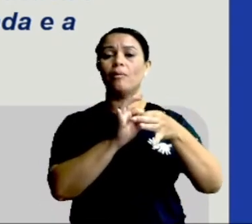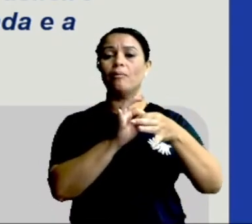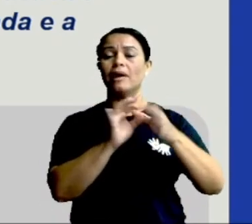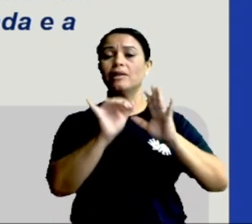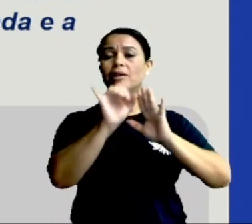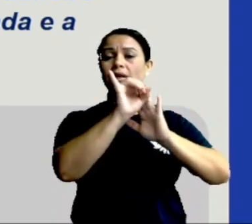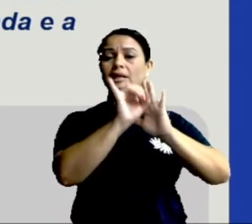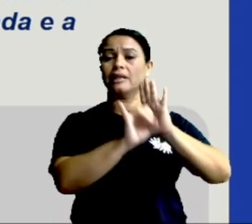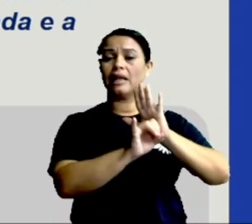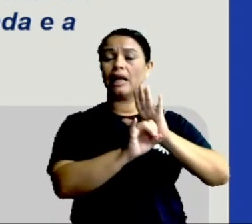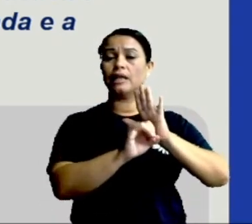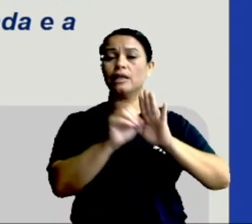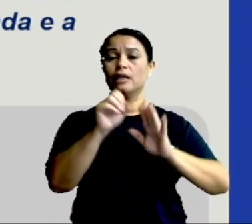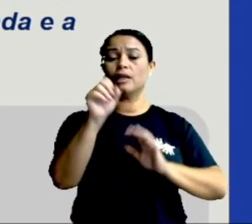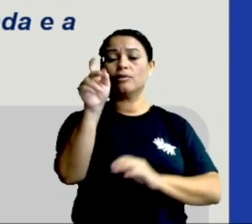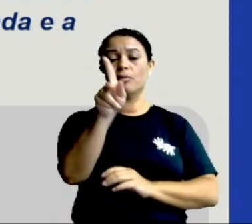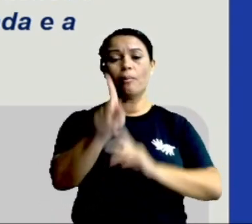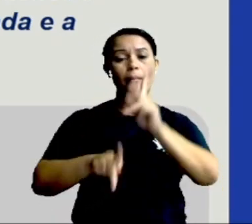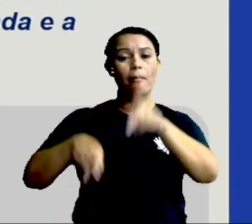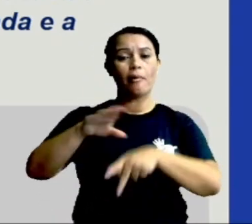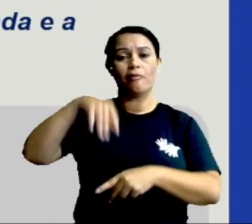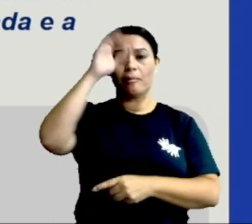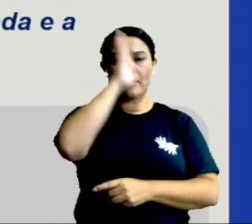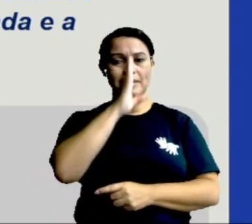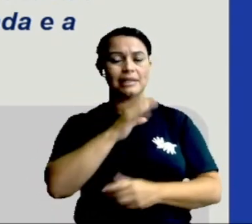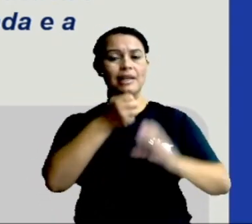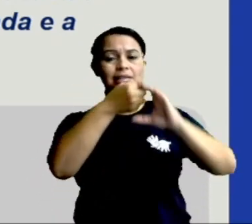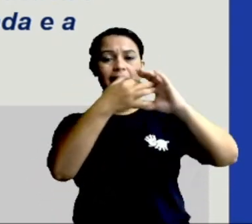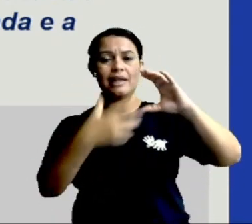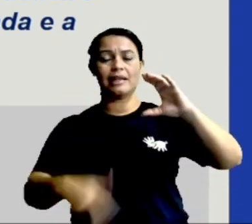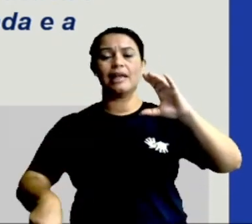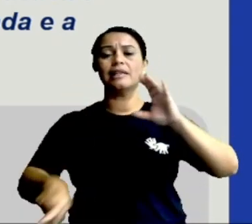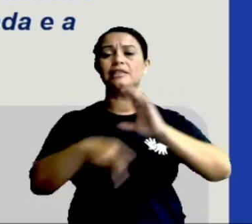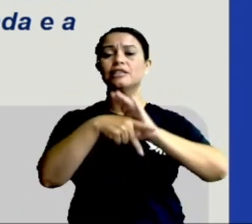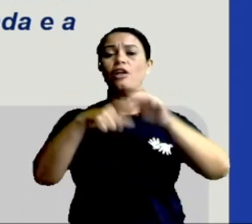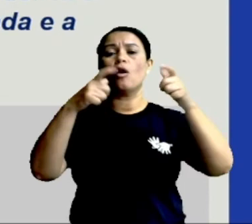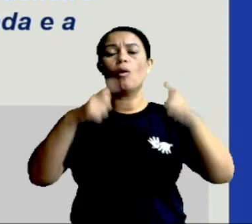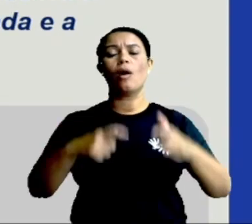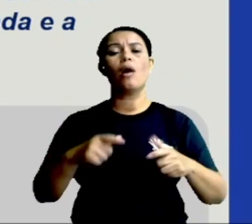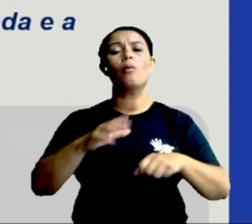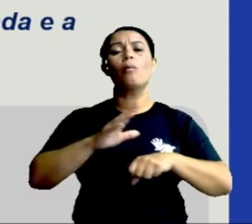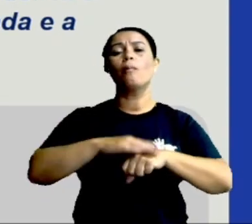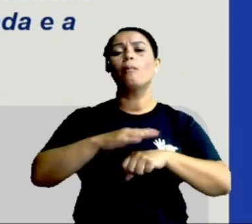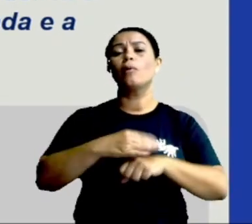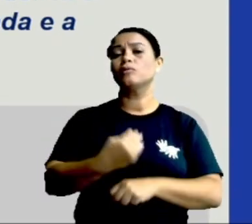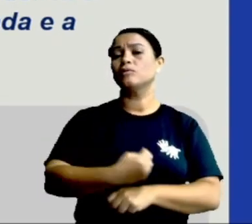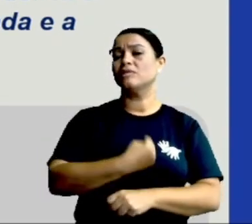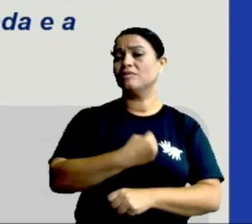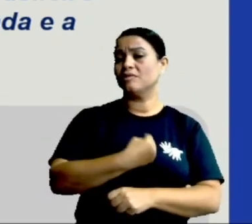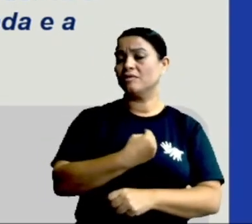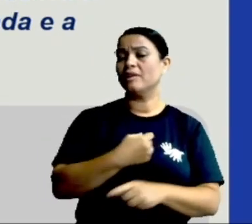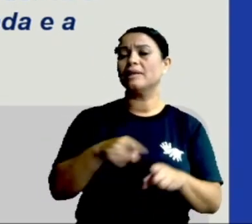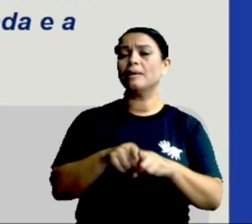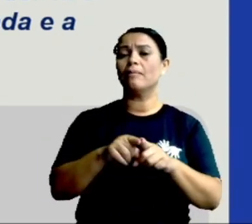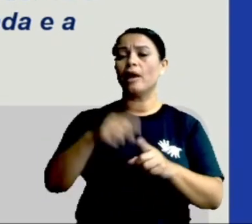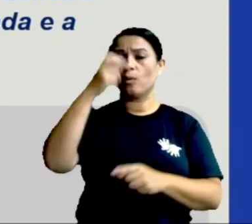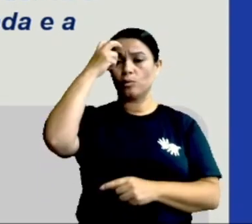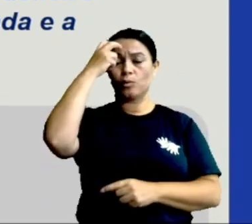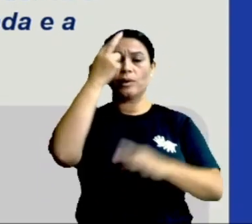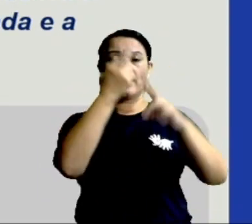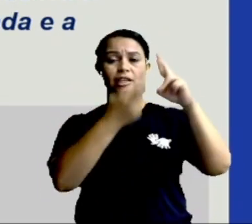identidade do povo brasileiro nas suas características locais, modo de sobrevivência e cultura e